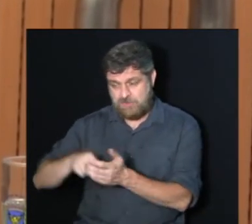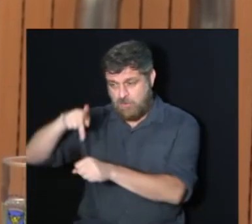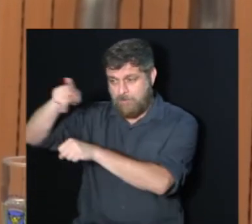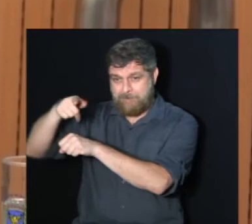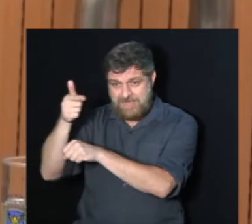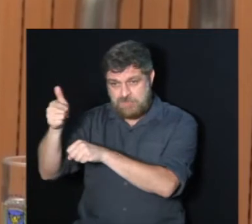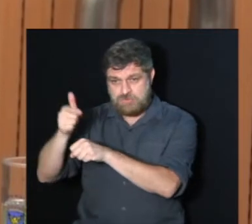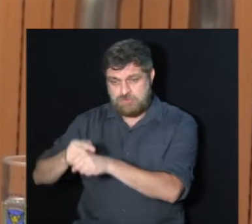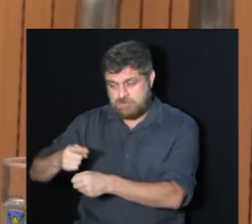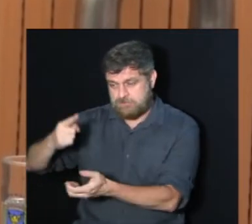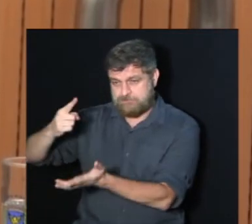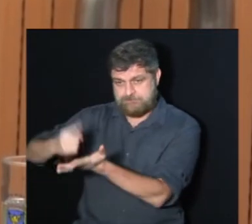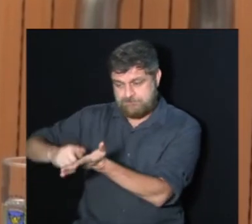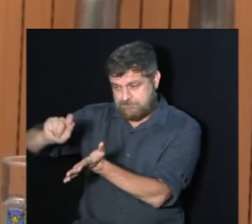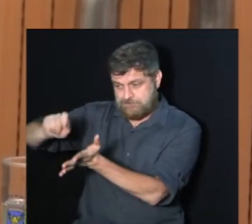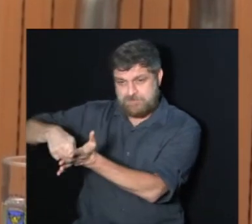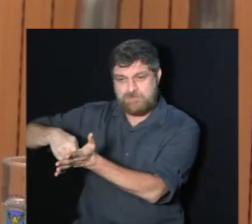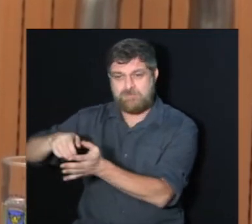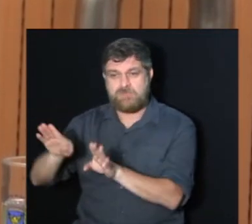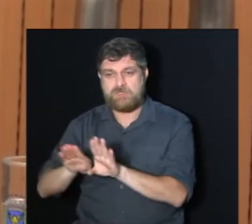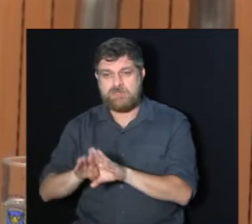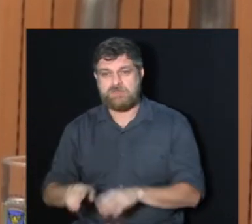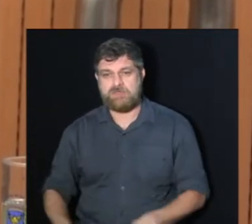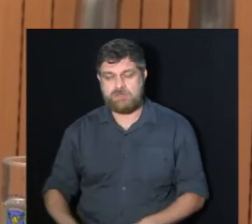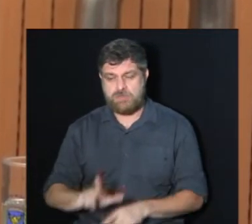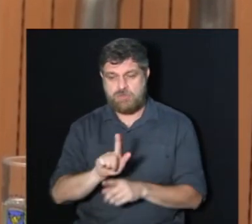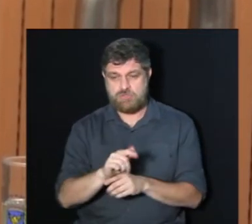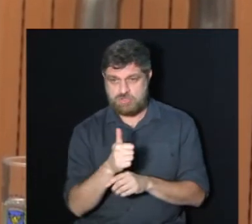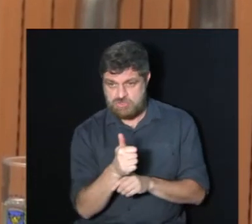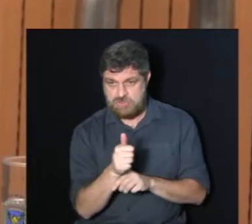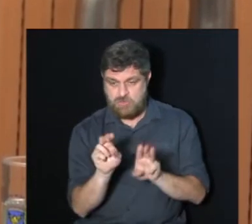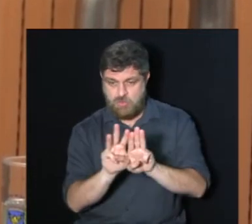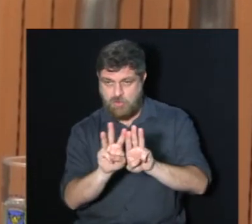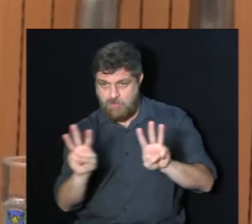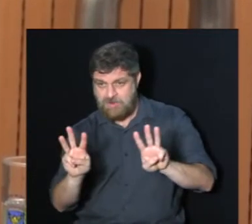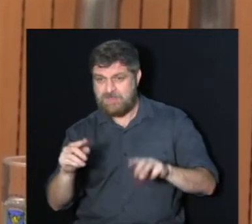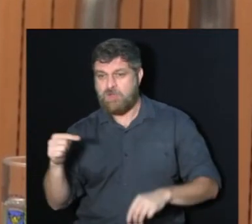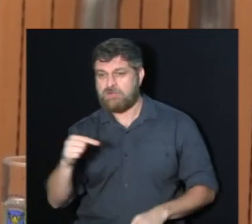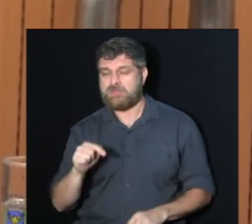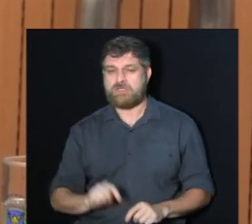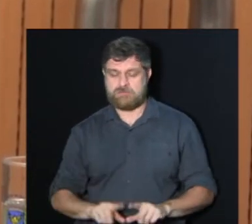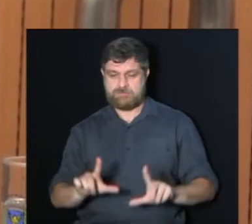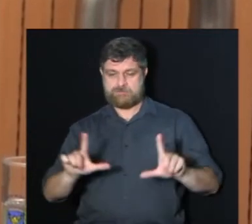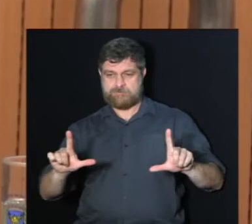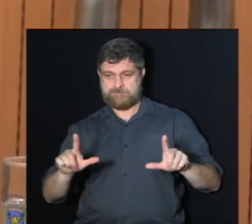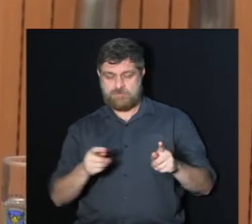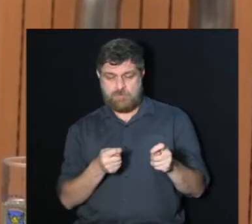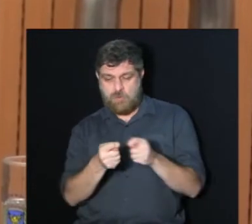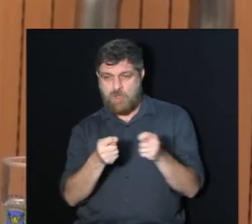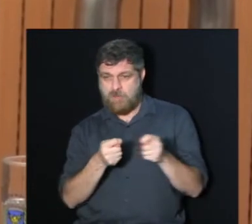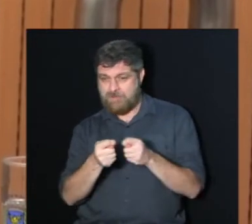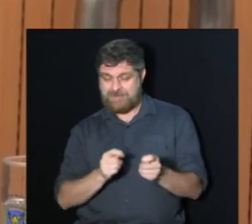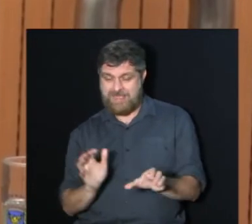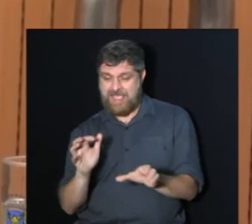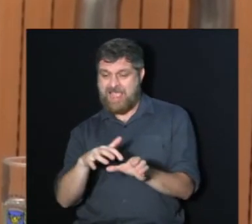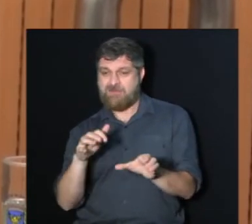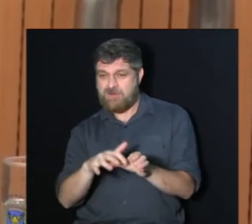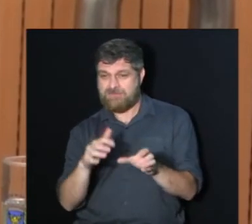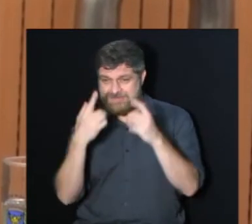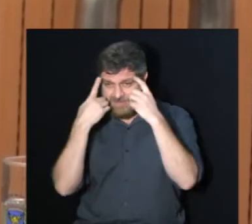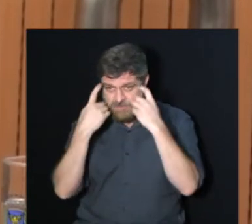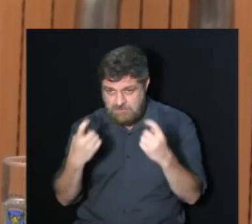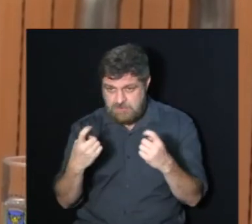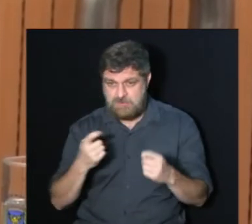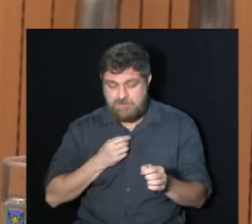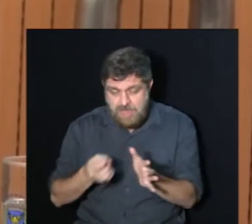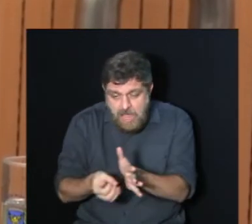tem um portal muito interessante do G1, que monitora não só esses dados de violência, mas que, por